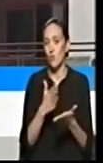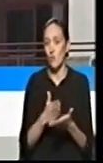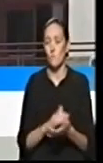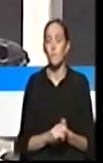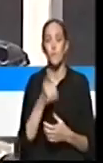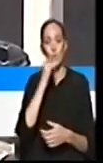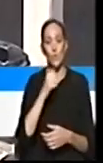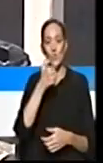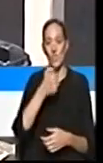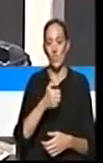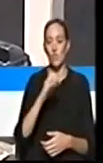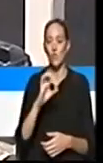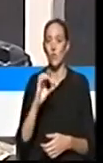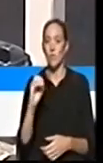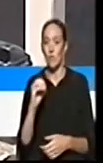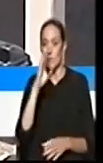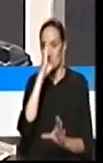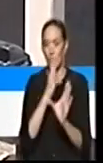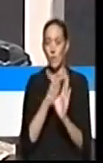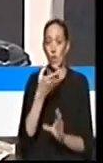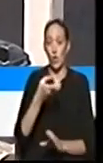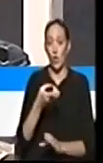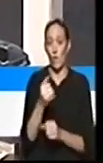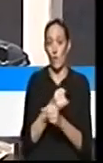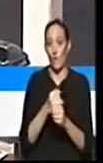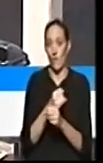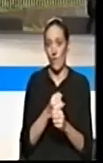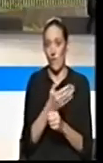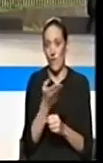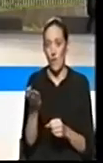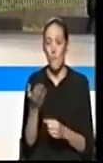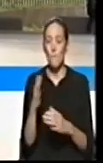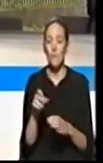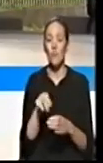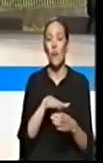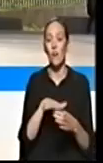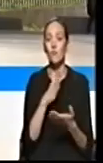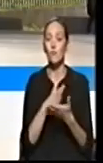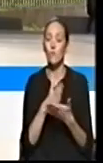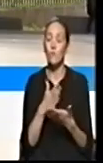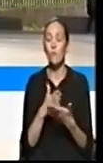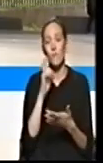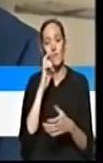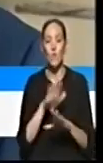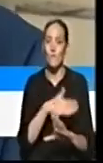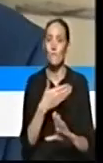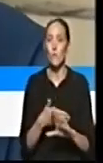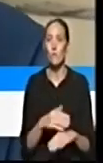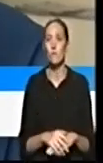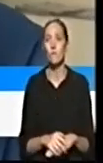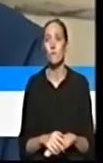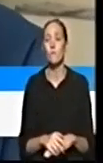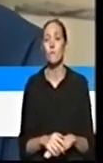com 580 psicólogos nas 9 ilhas, mas em contexto escolar é defendido um reforço. Em determinados contextos